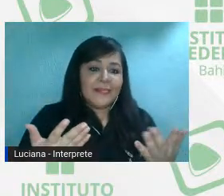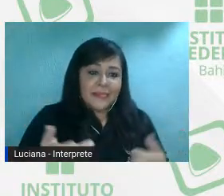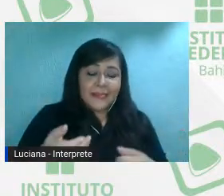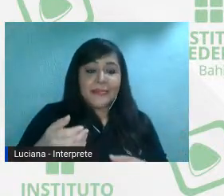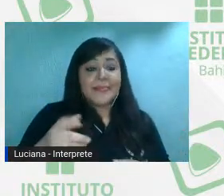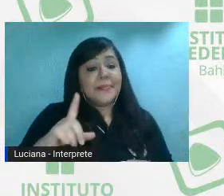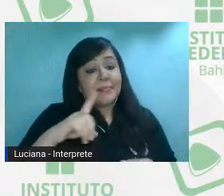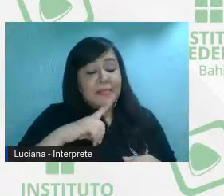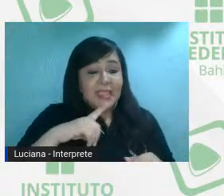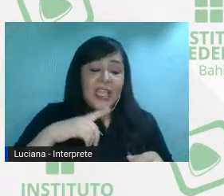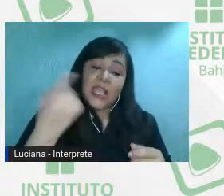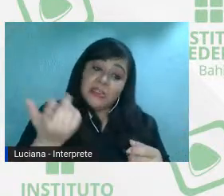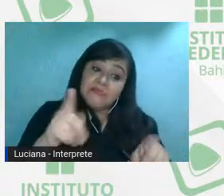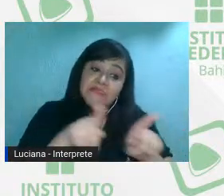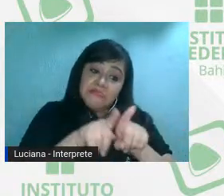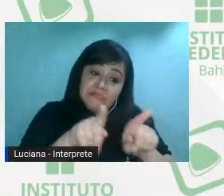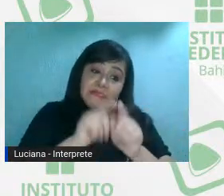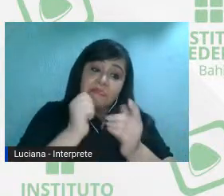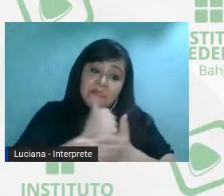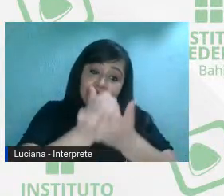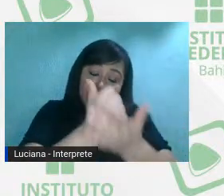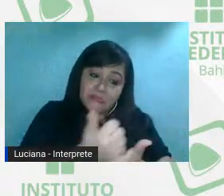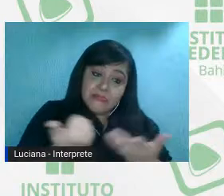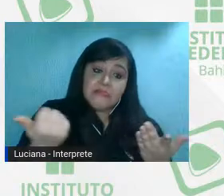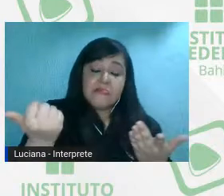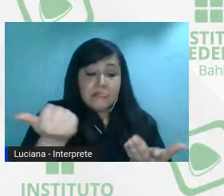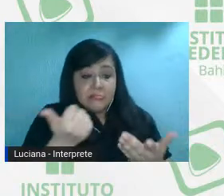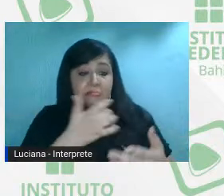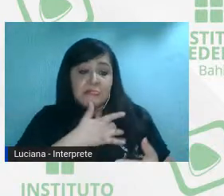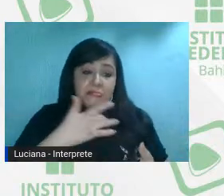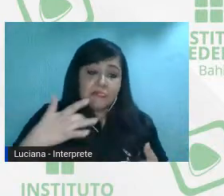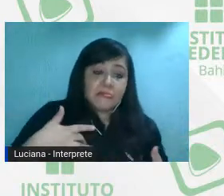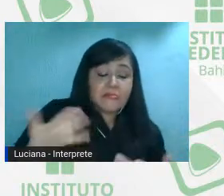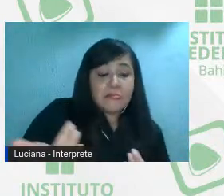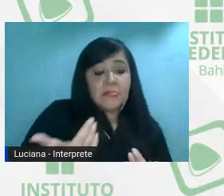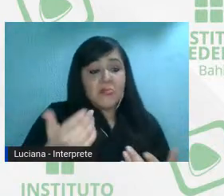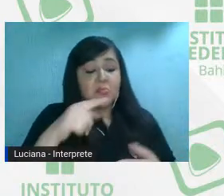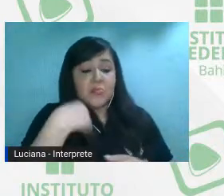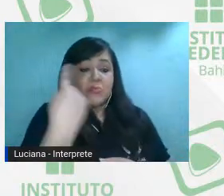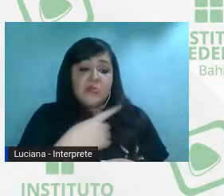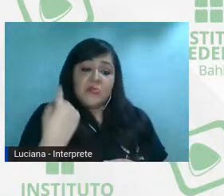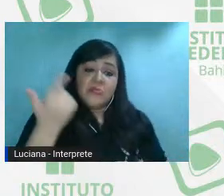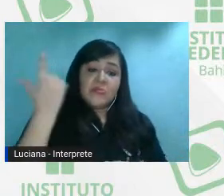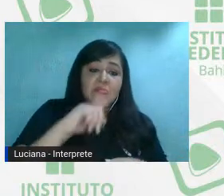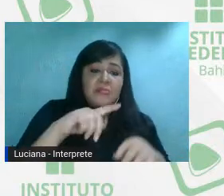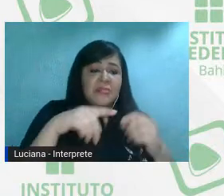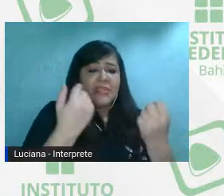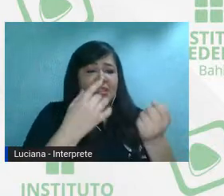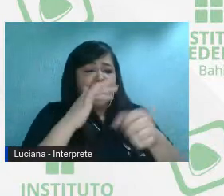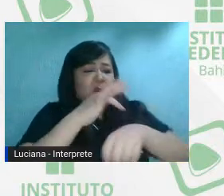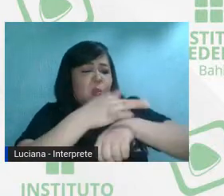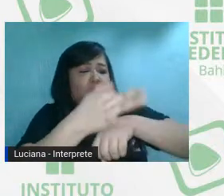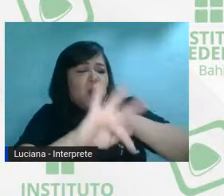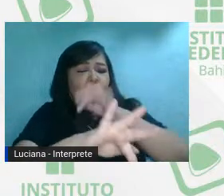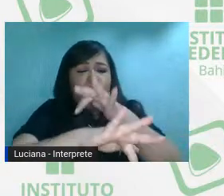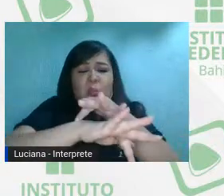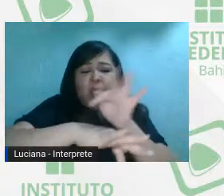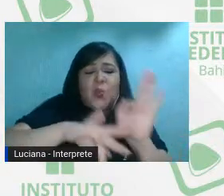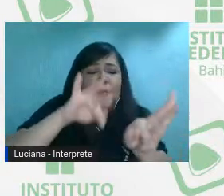e Dort, né, durante esse trabalho que a gente fica praticamente